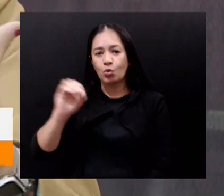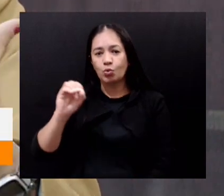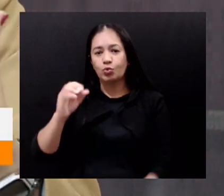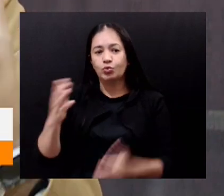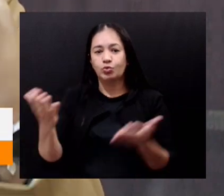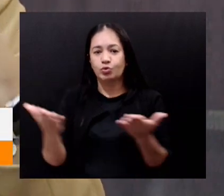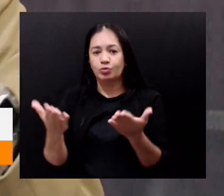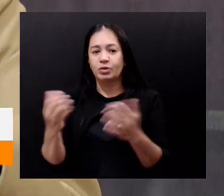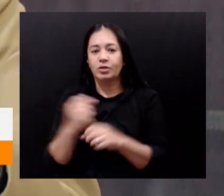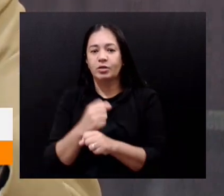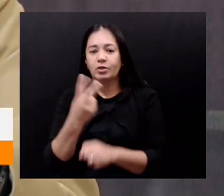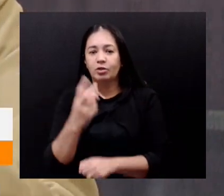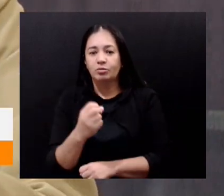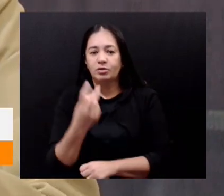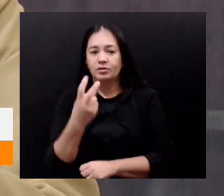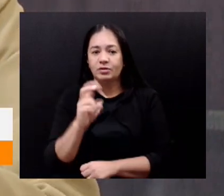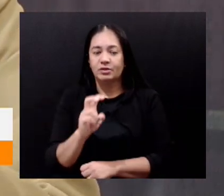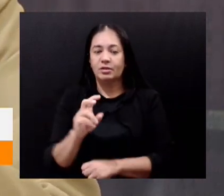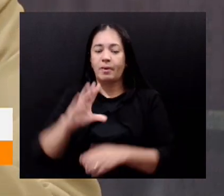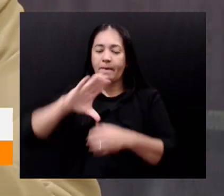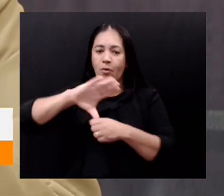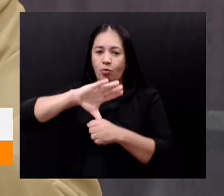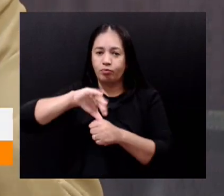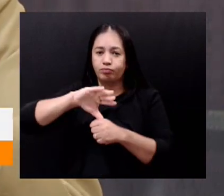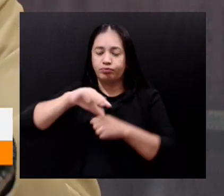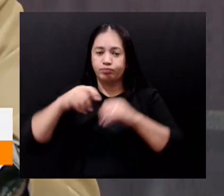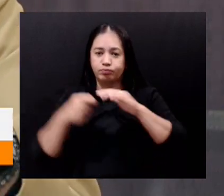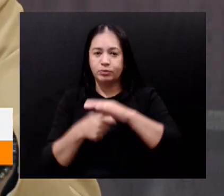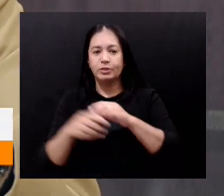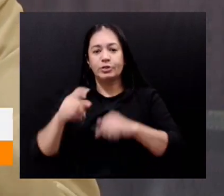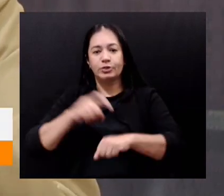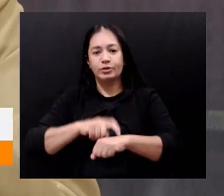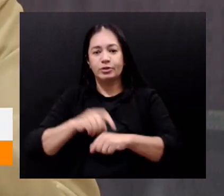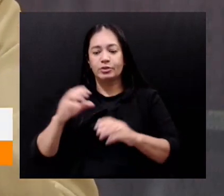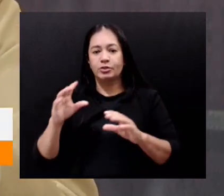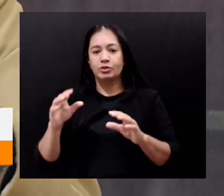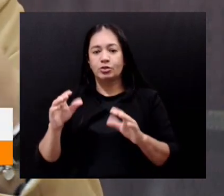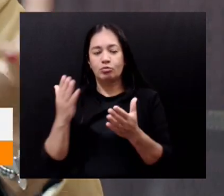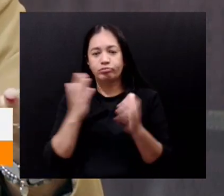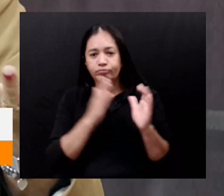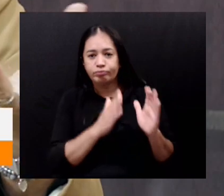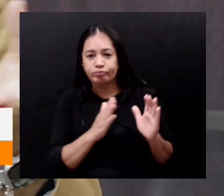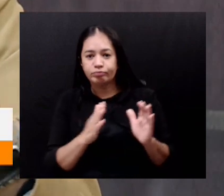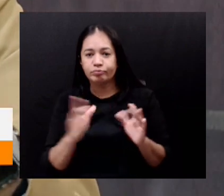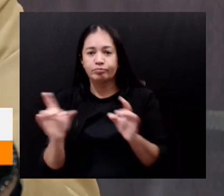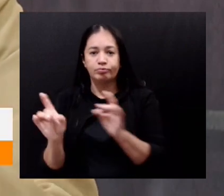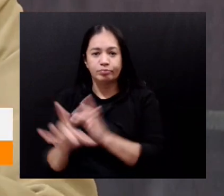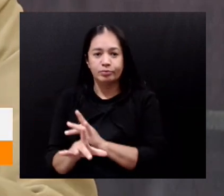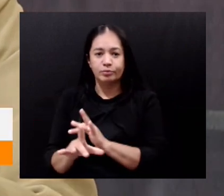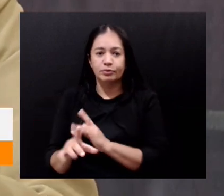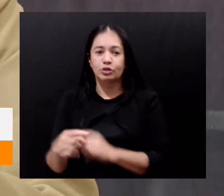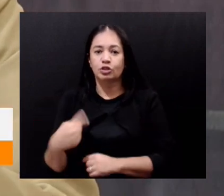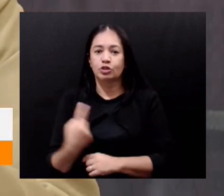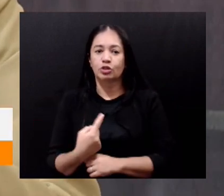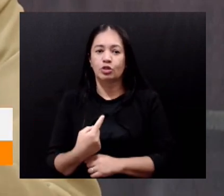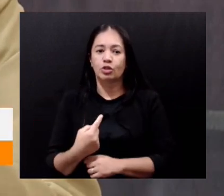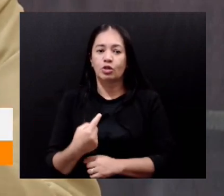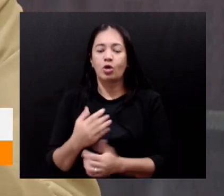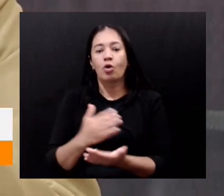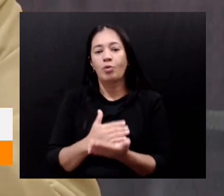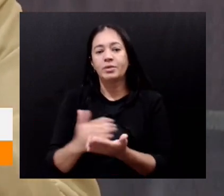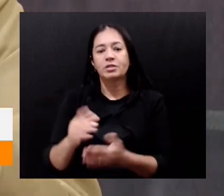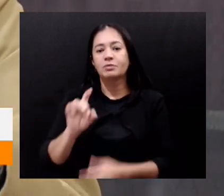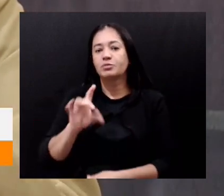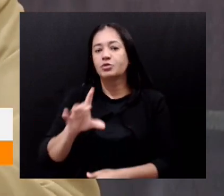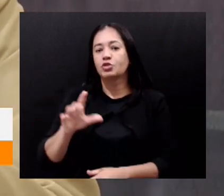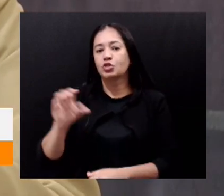investimento de tempo na conclusão desses processos. Ainda é cedo para nós, porque só a partir de outubro é que começaremos a ter alguma Sim.